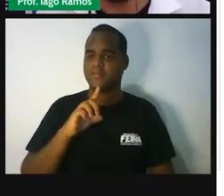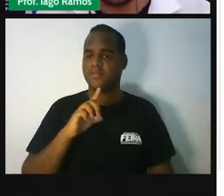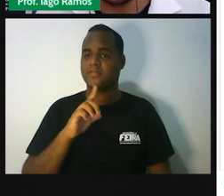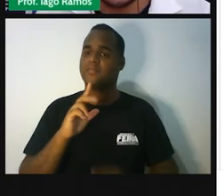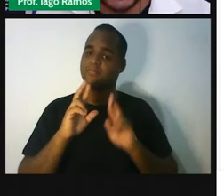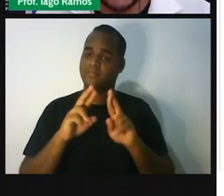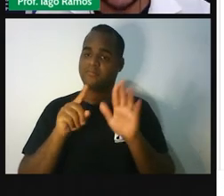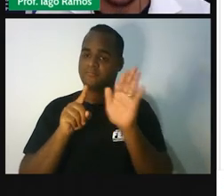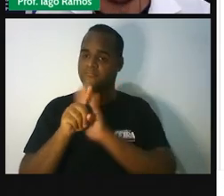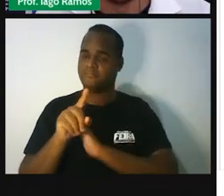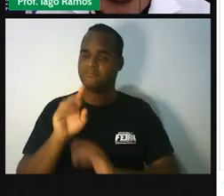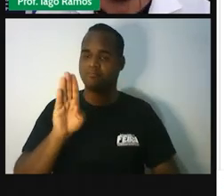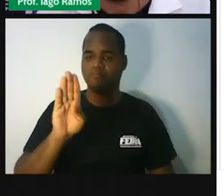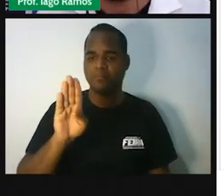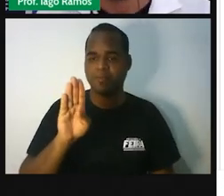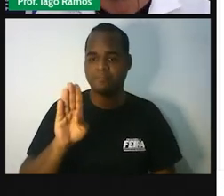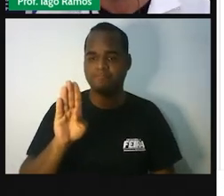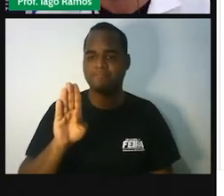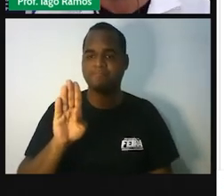uma segunda pergunta.